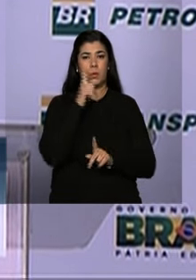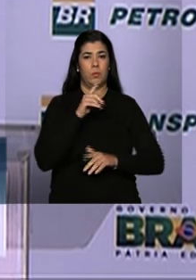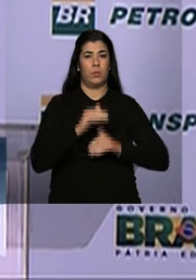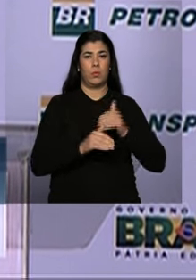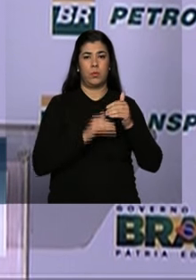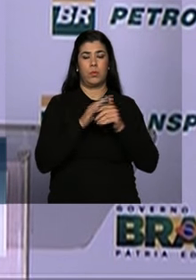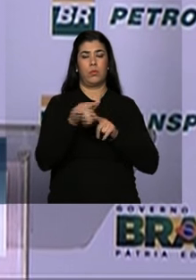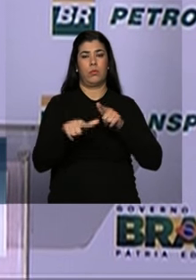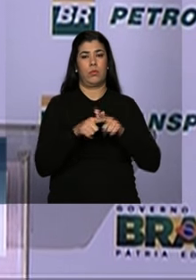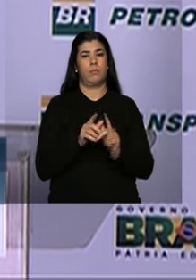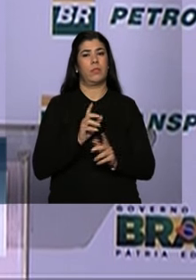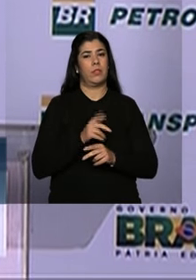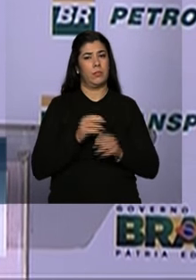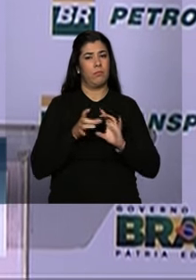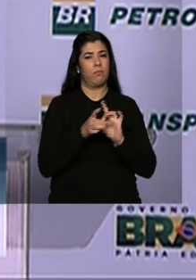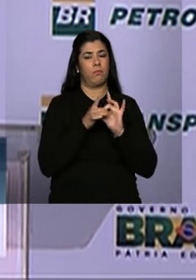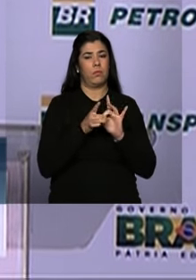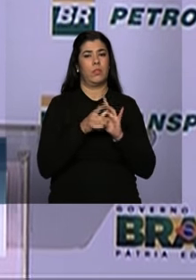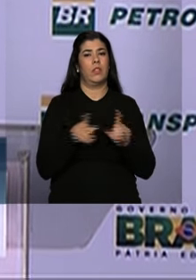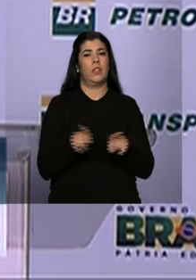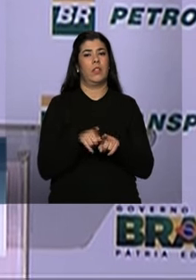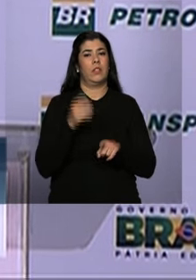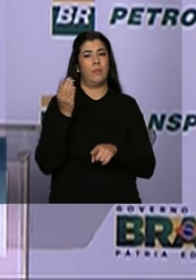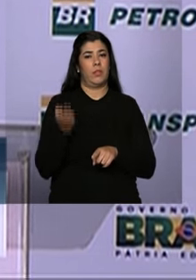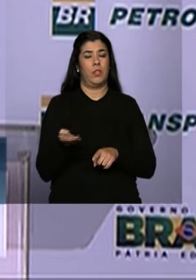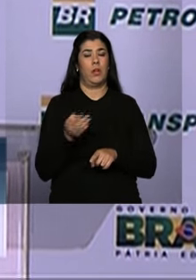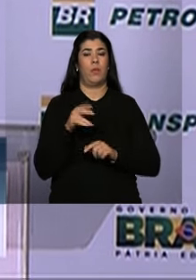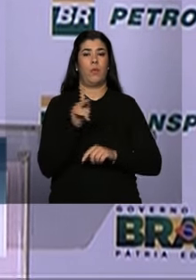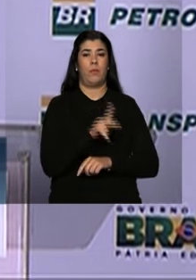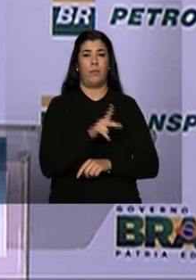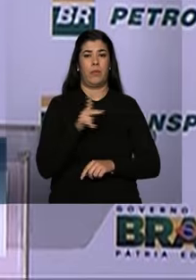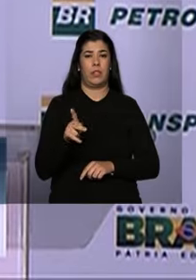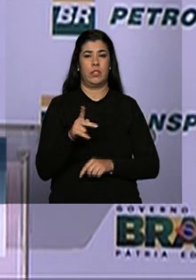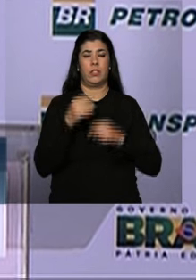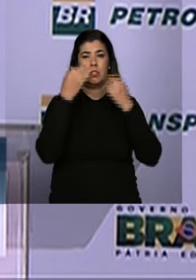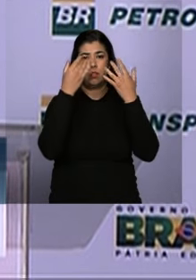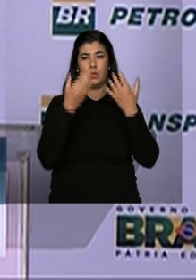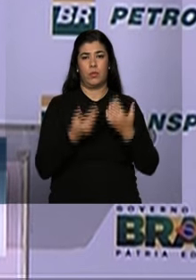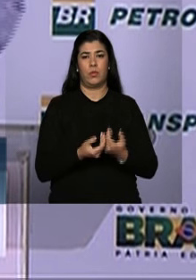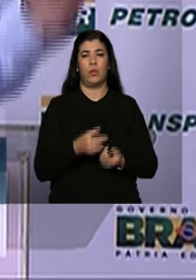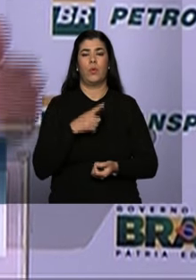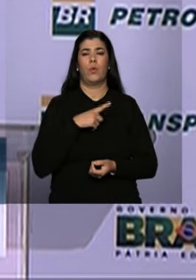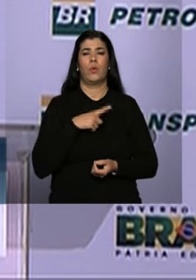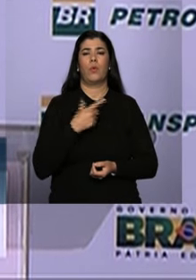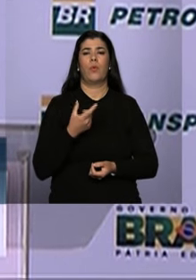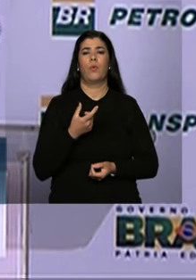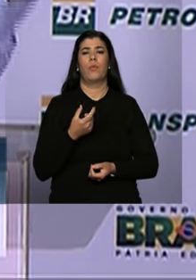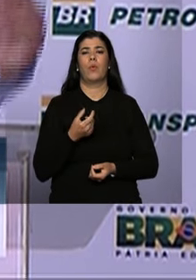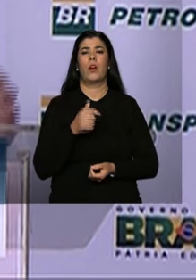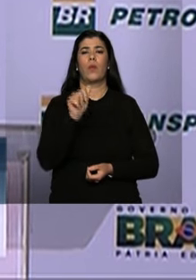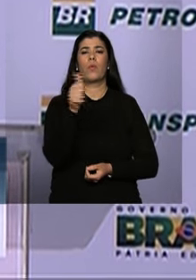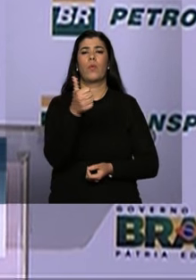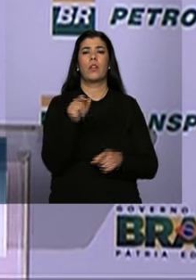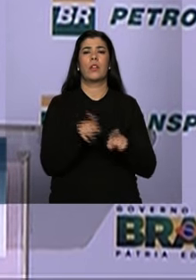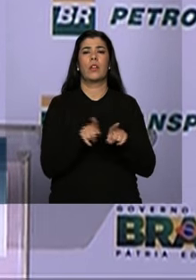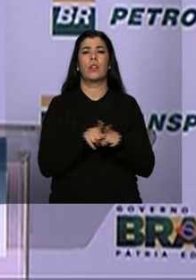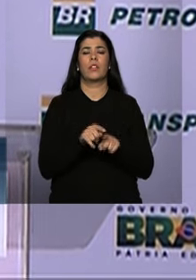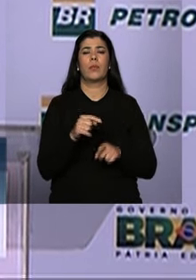trabalhando forte nisso. Foi falado aqui pelo presidente Haro sobre a questão da qualidade e da redução de